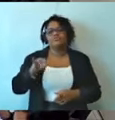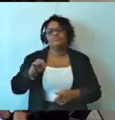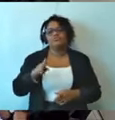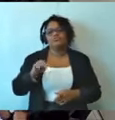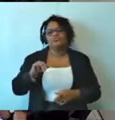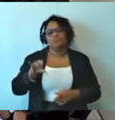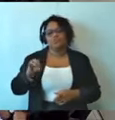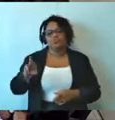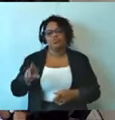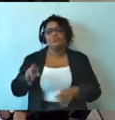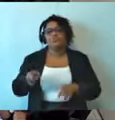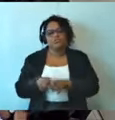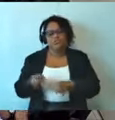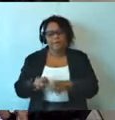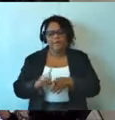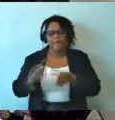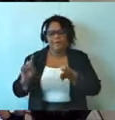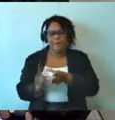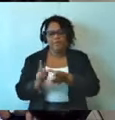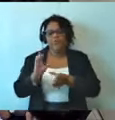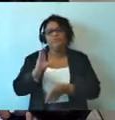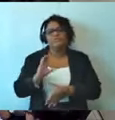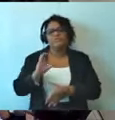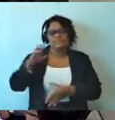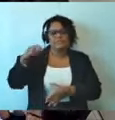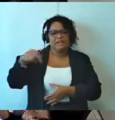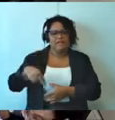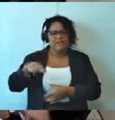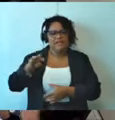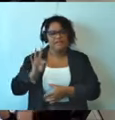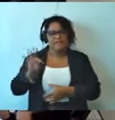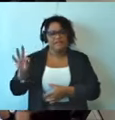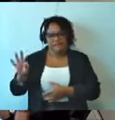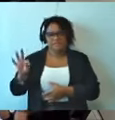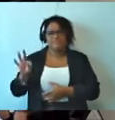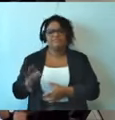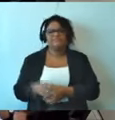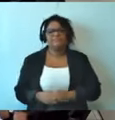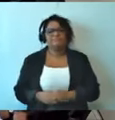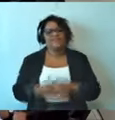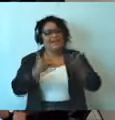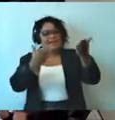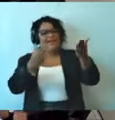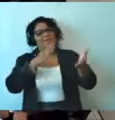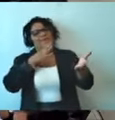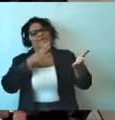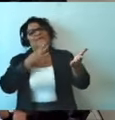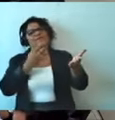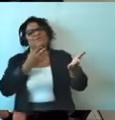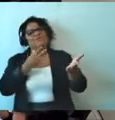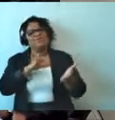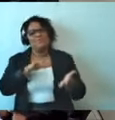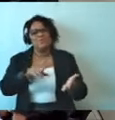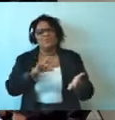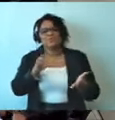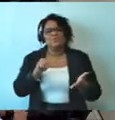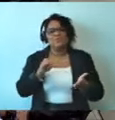de convidá-lo a compor conosco a mesa. Uai, Ederson, é você, pô. Só conheço o Júnior Motoboy.